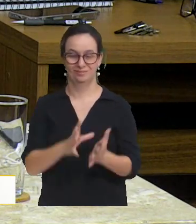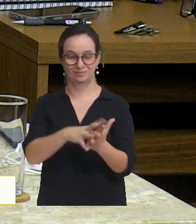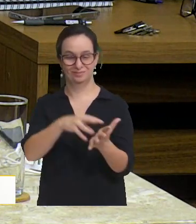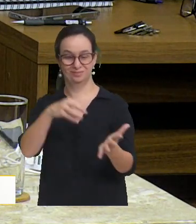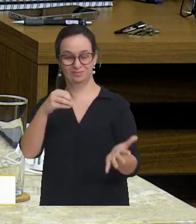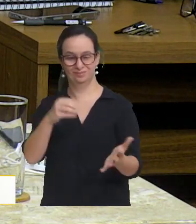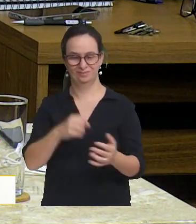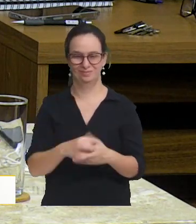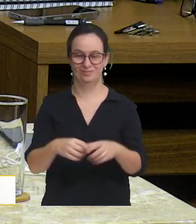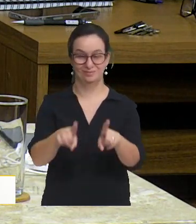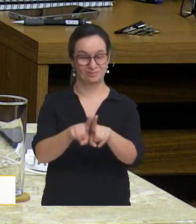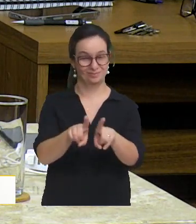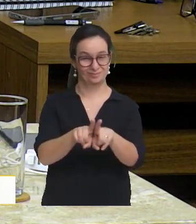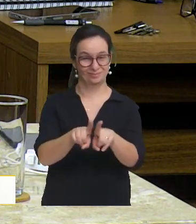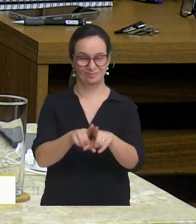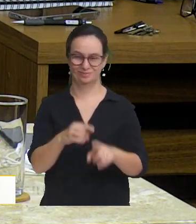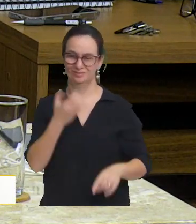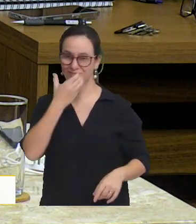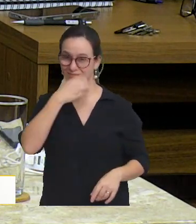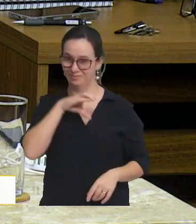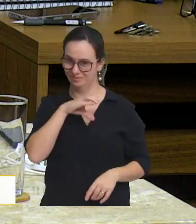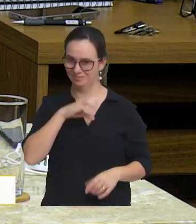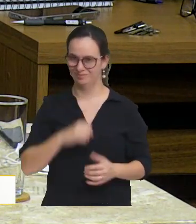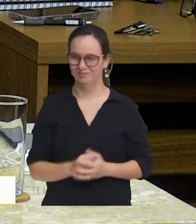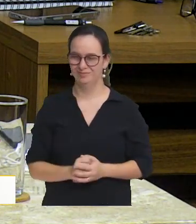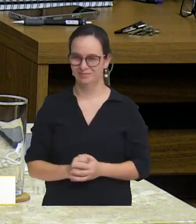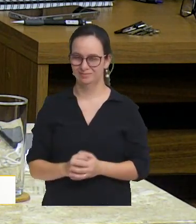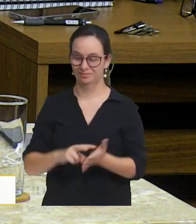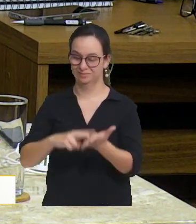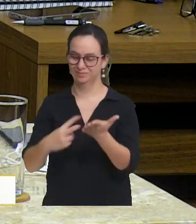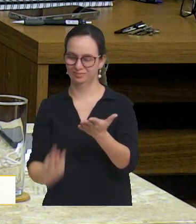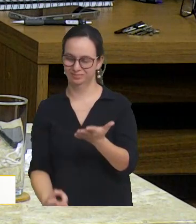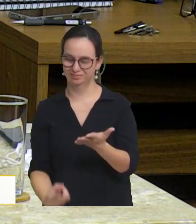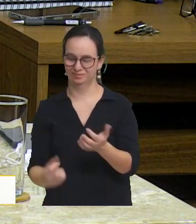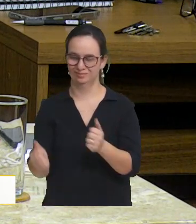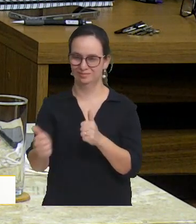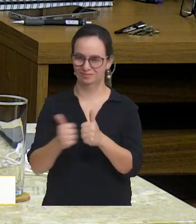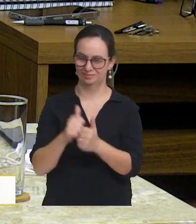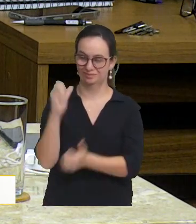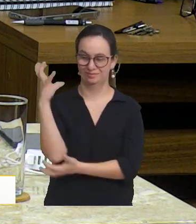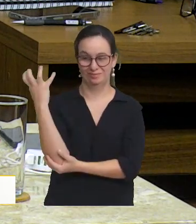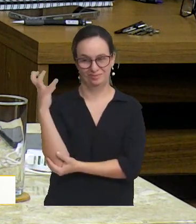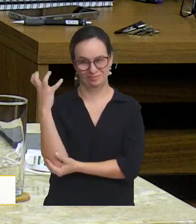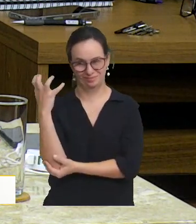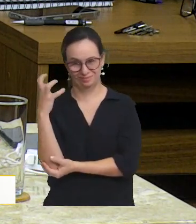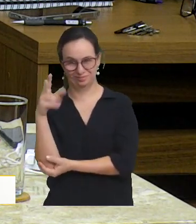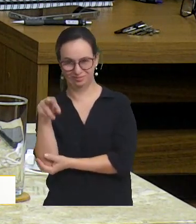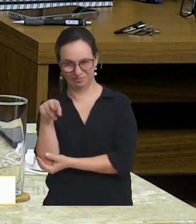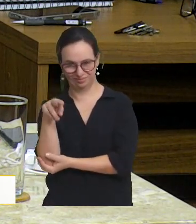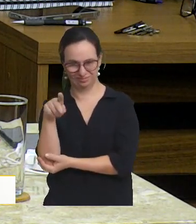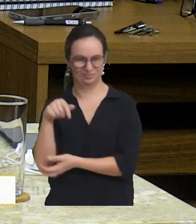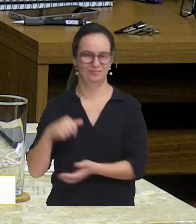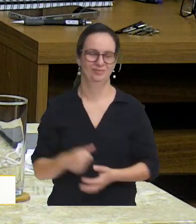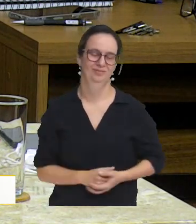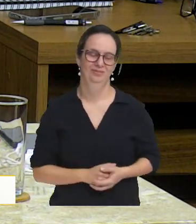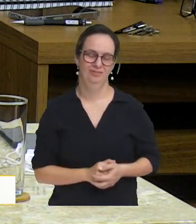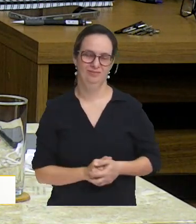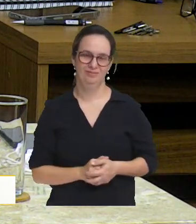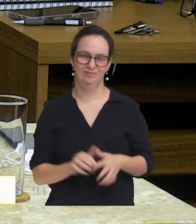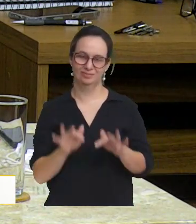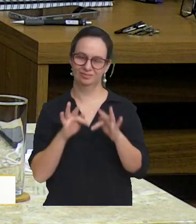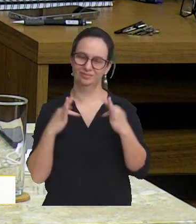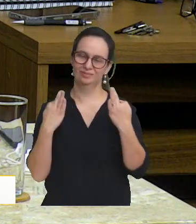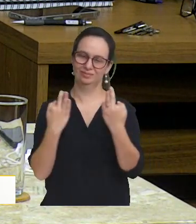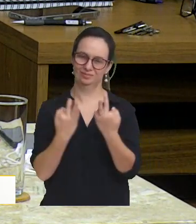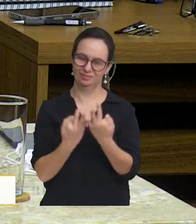todas pessoas aqui do bem, todas pessoas honradas, pessoas que aqui trabalham na nossa cidade, dignificam o nome do